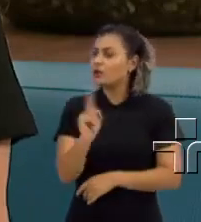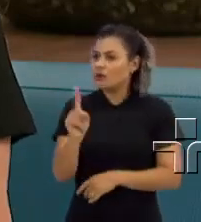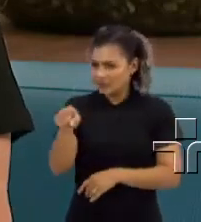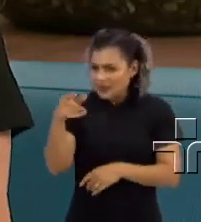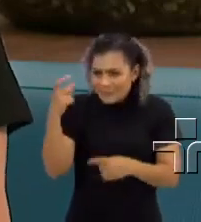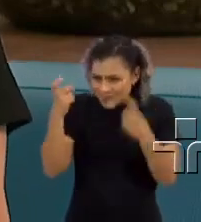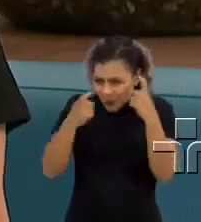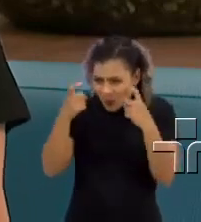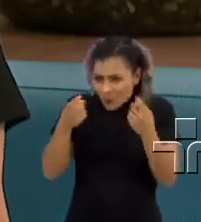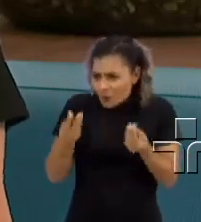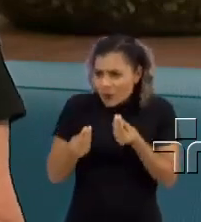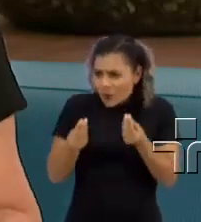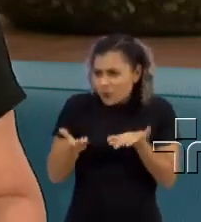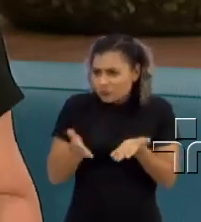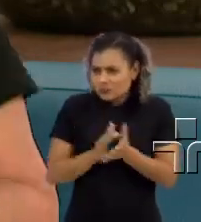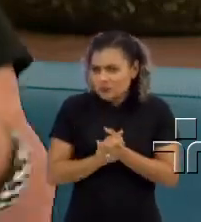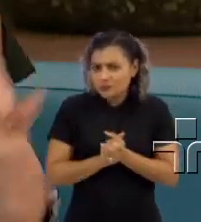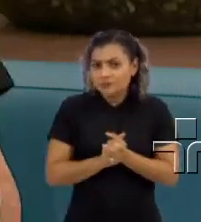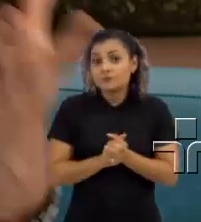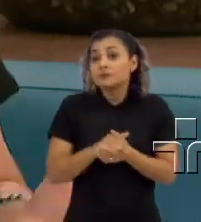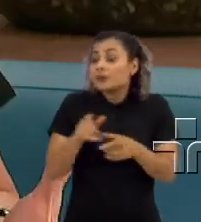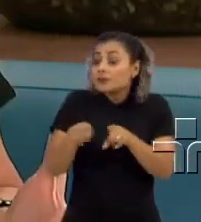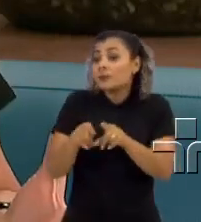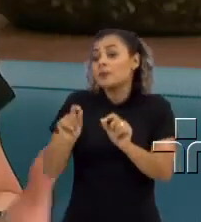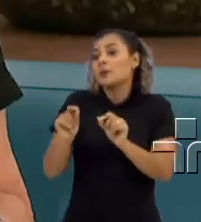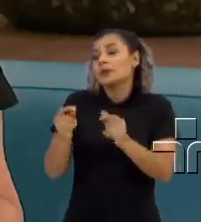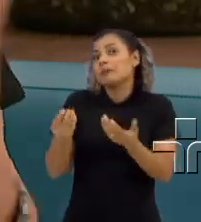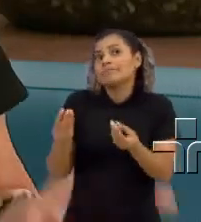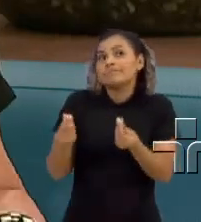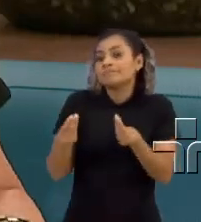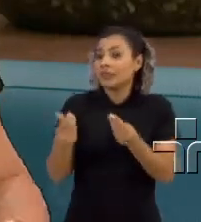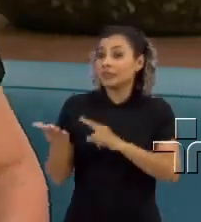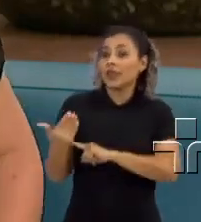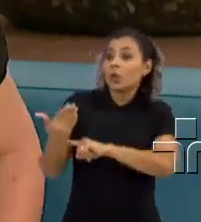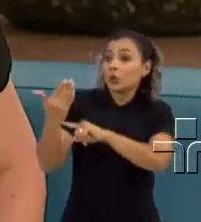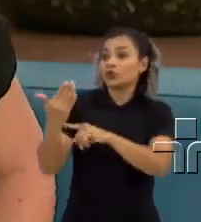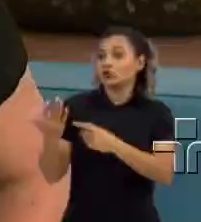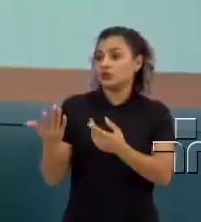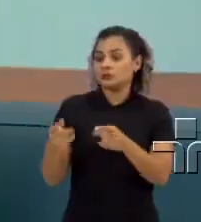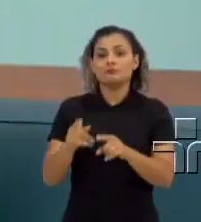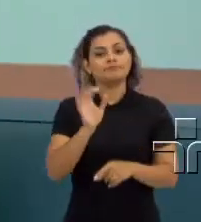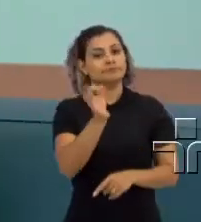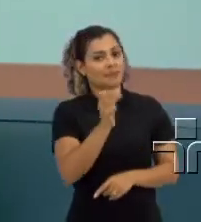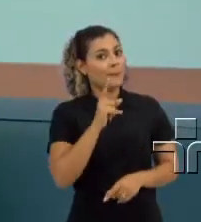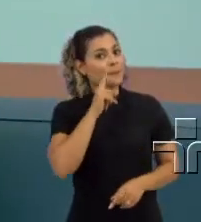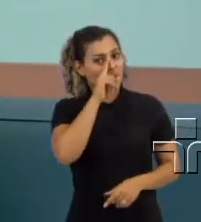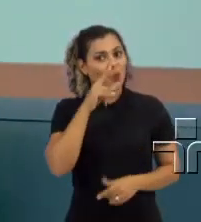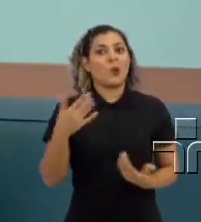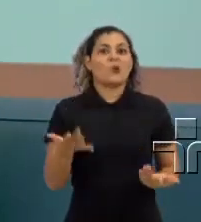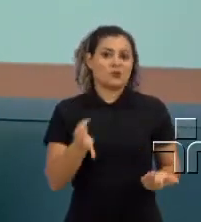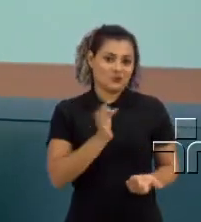preocupa com isso, Sabrina? Até para não ter um acesso, né, de tecnologia. É, porque é perigoso.